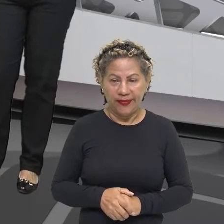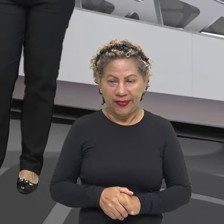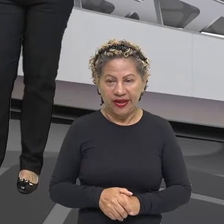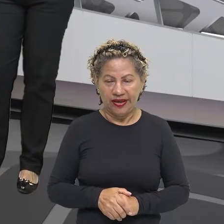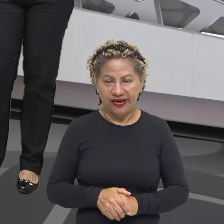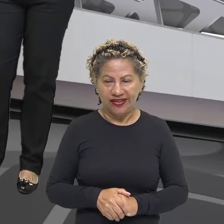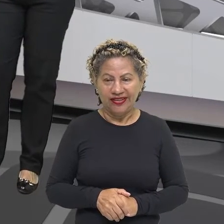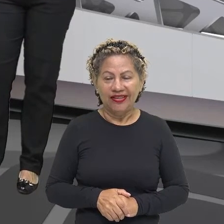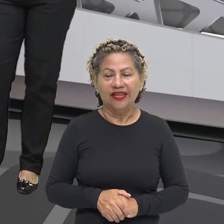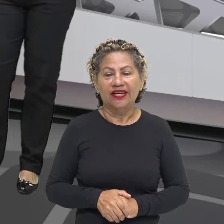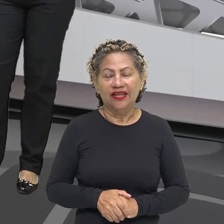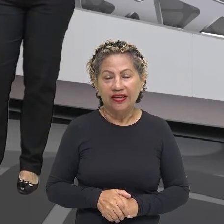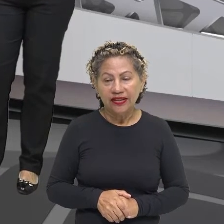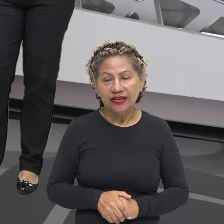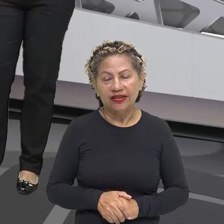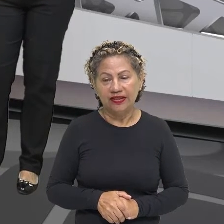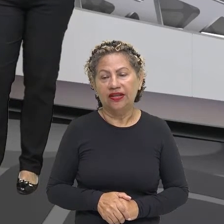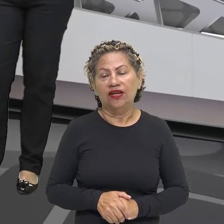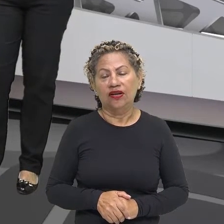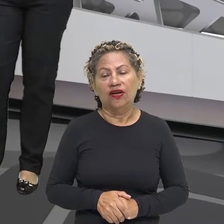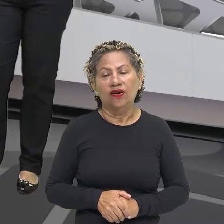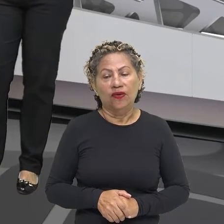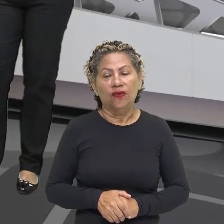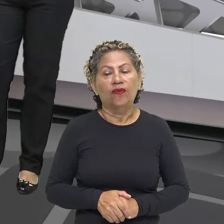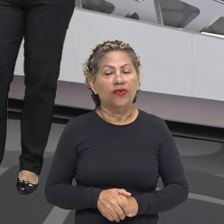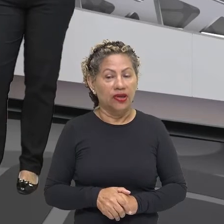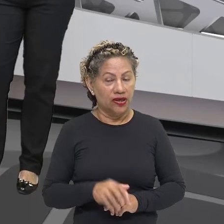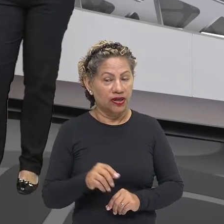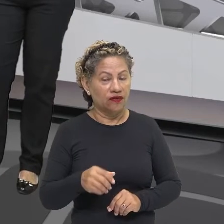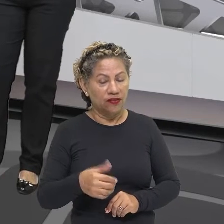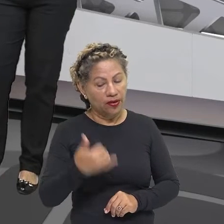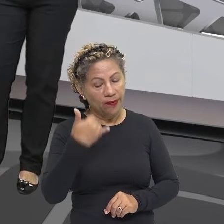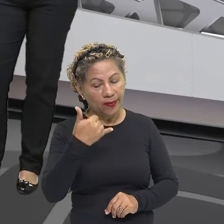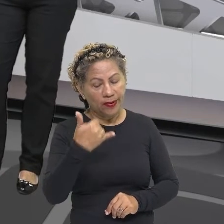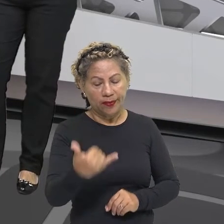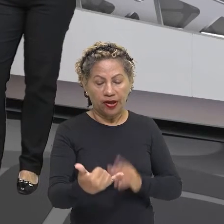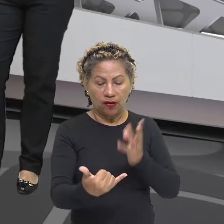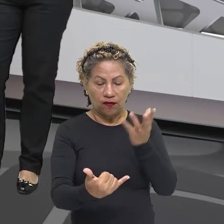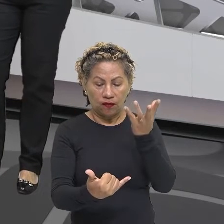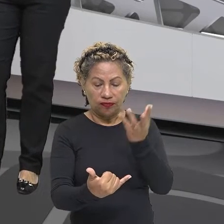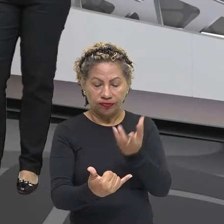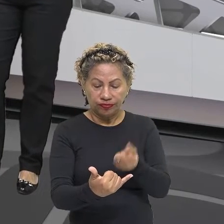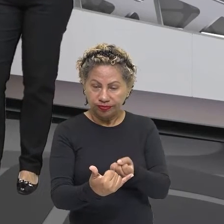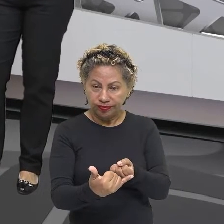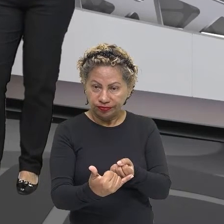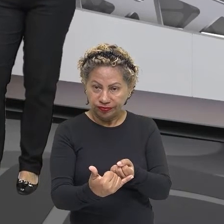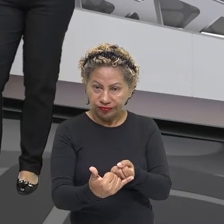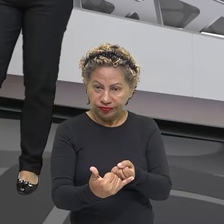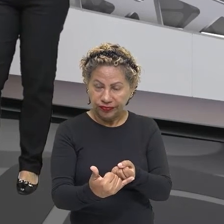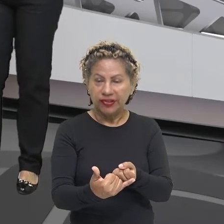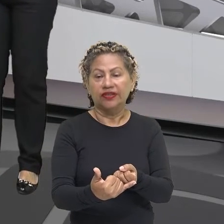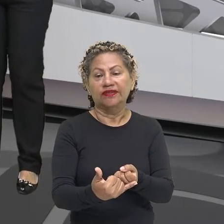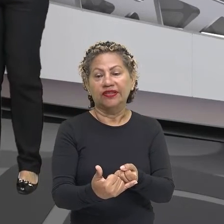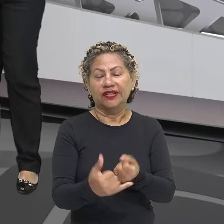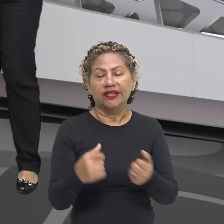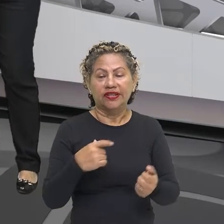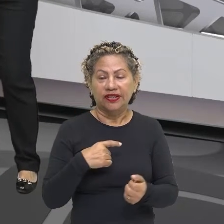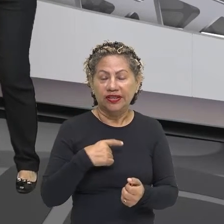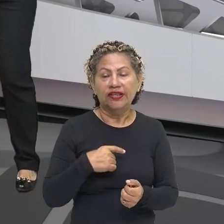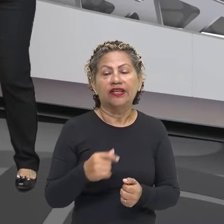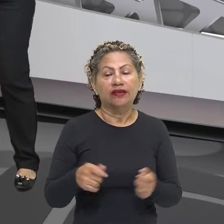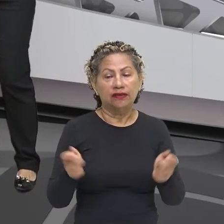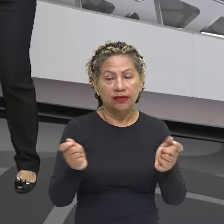de qualquer lugar que você estiver. Seja no smartphone, seja no próprio computador.